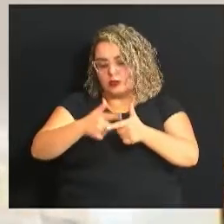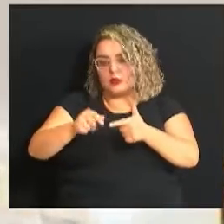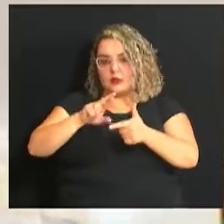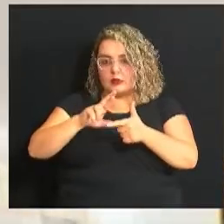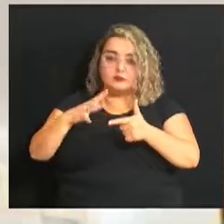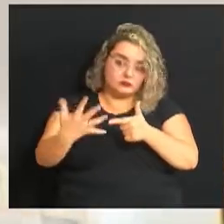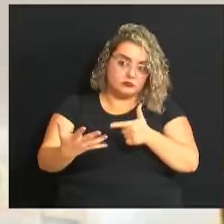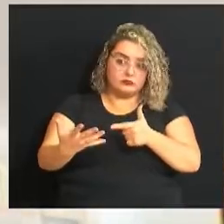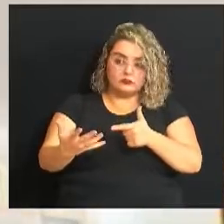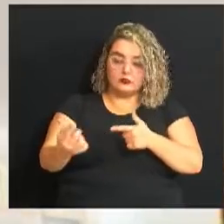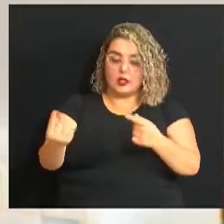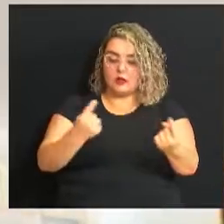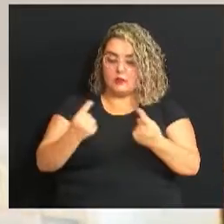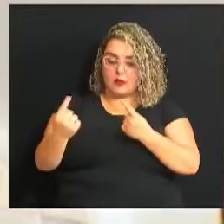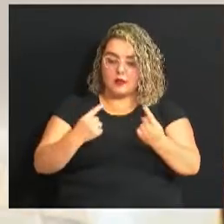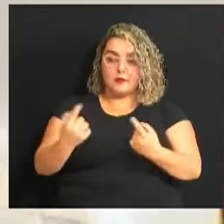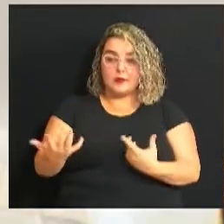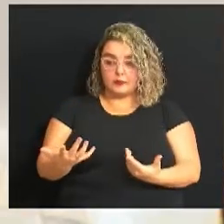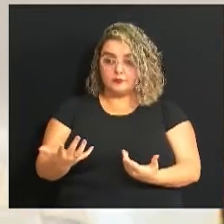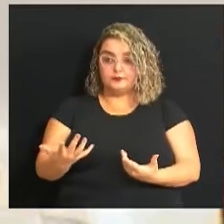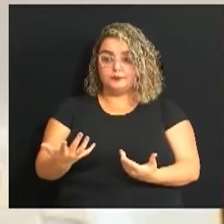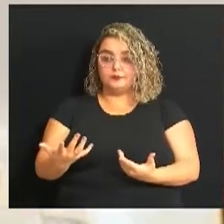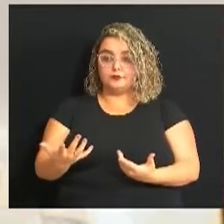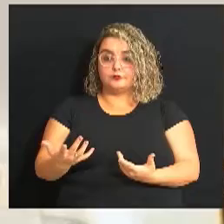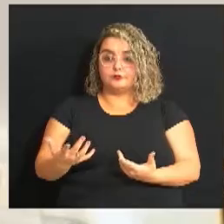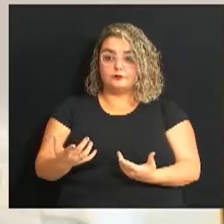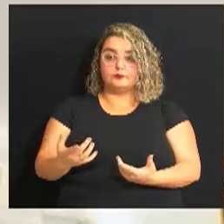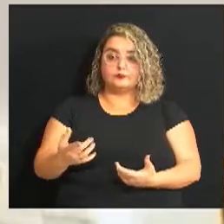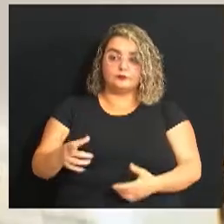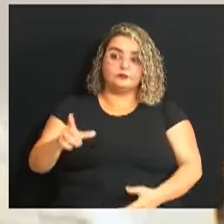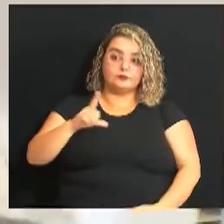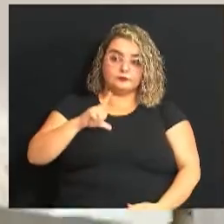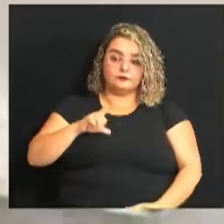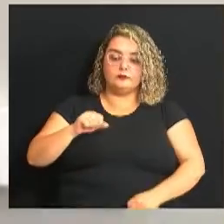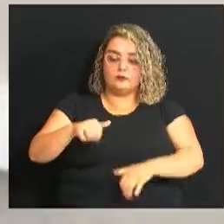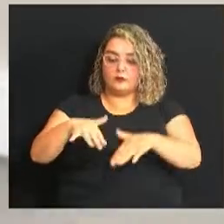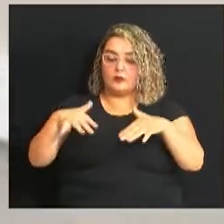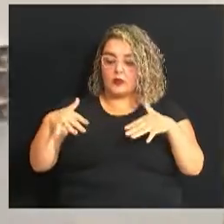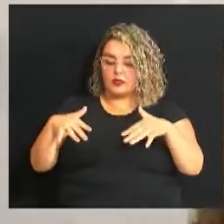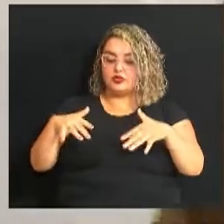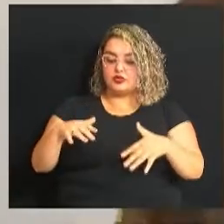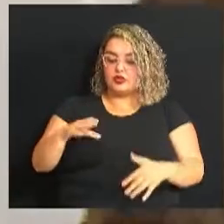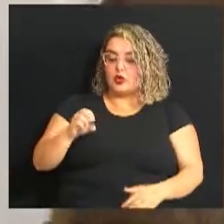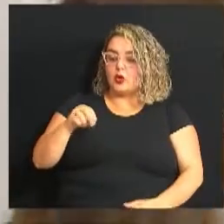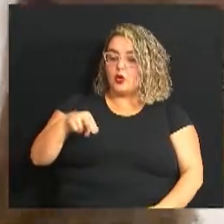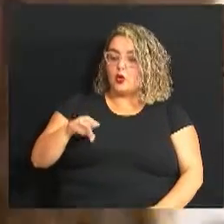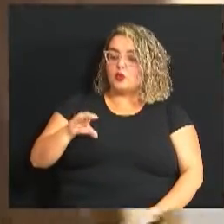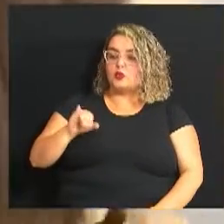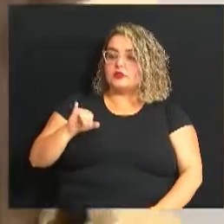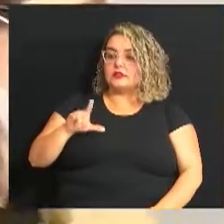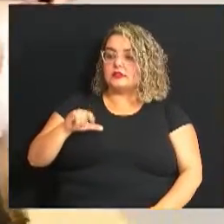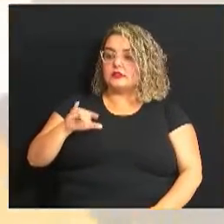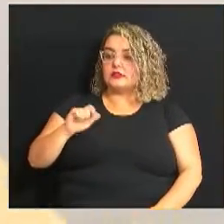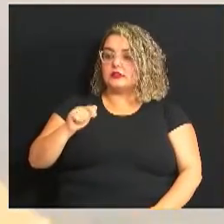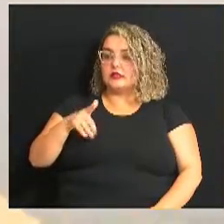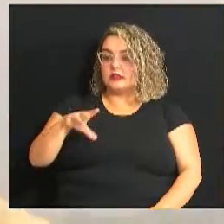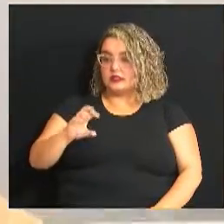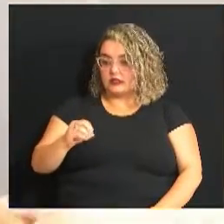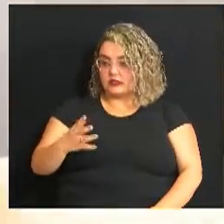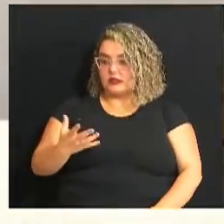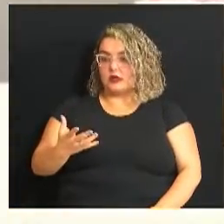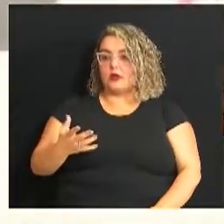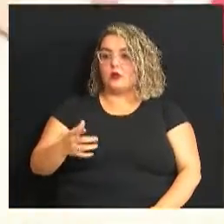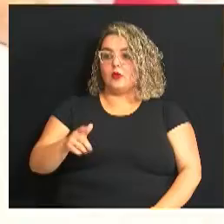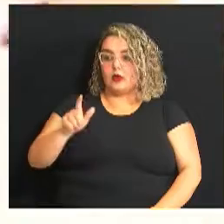nos procurem. Será designada uma sessão de conciliação, né? E nessa sessão de conciliação, o conciliador que